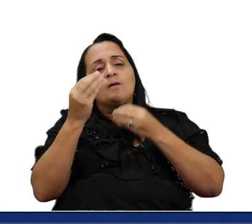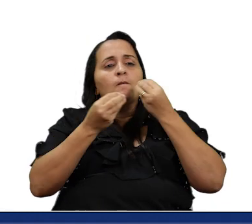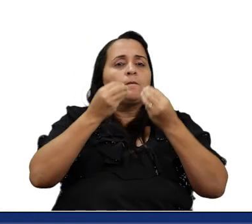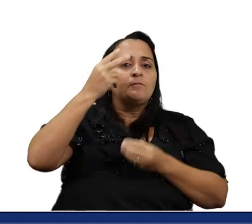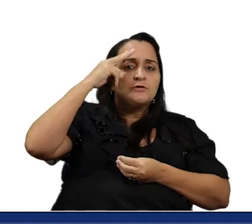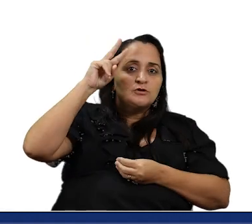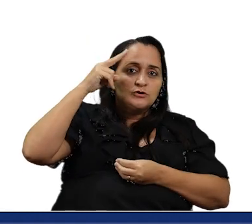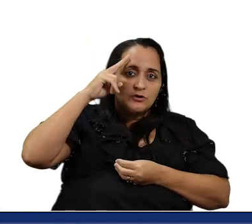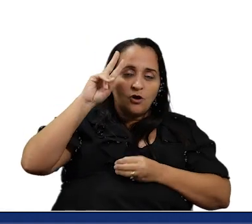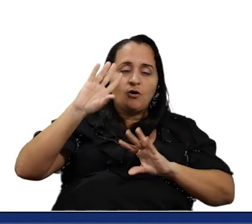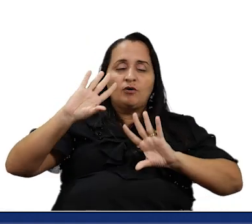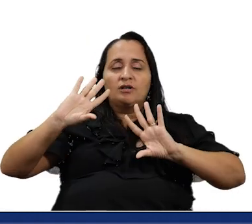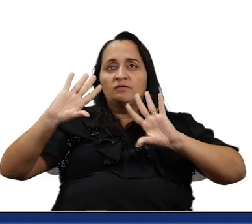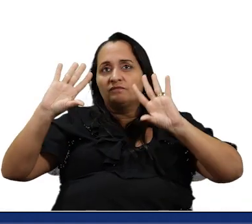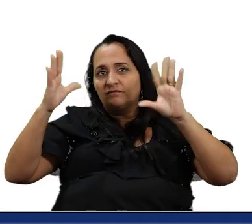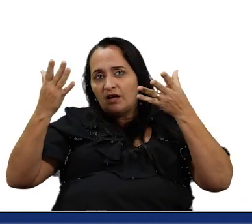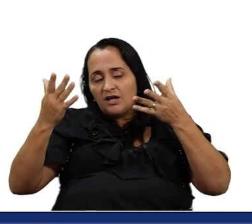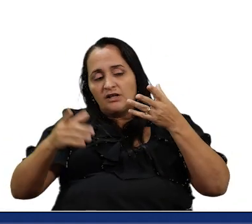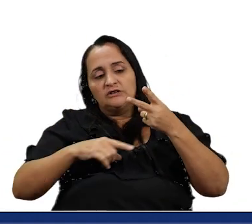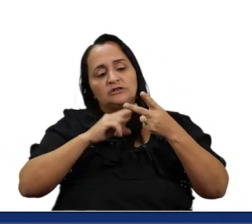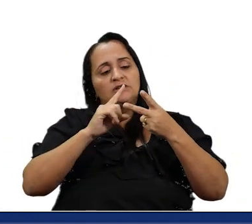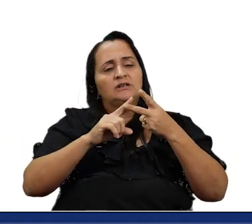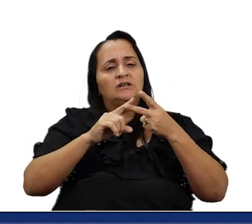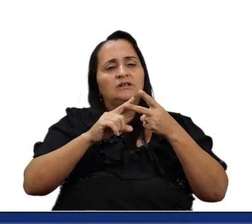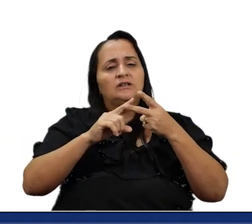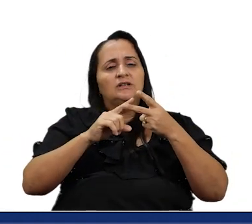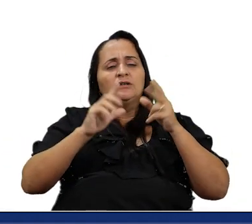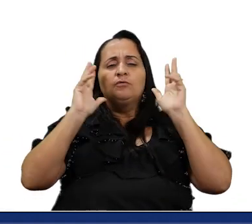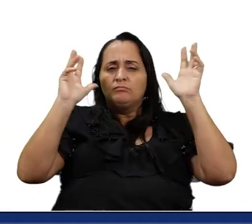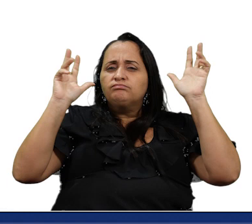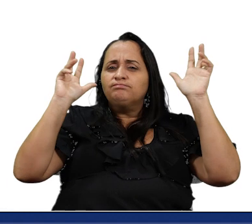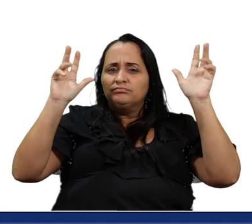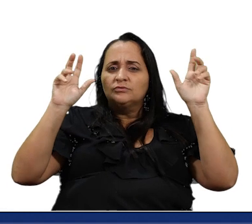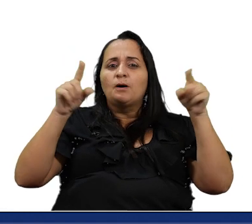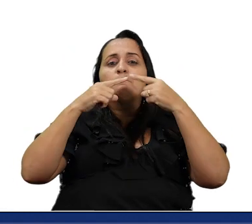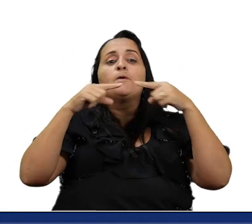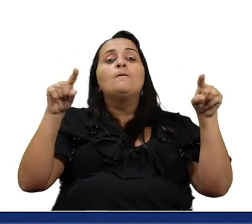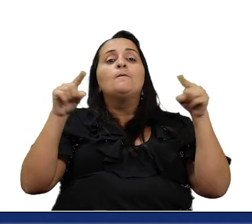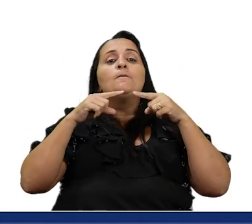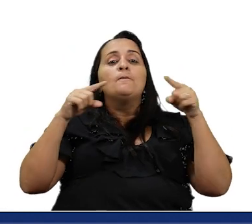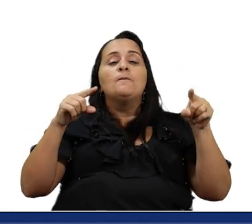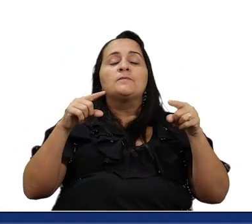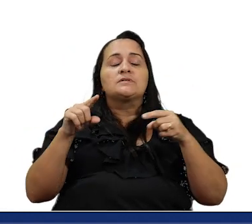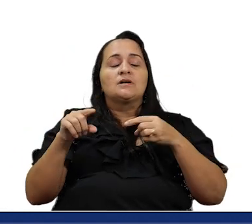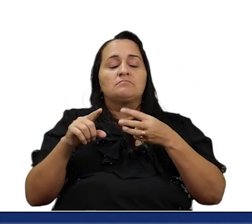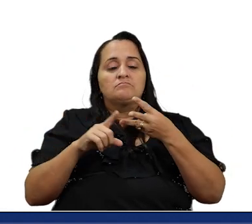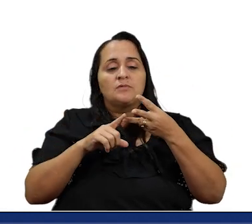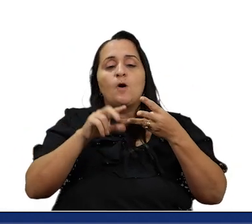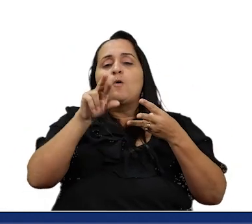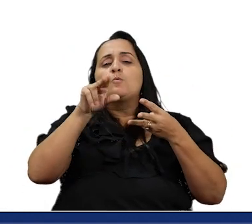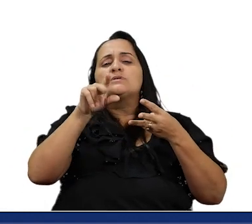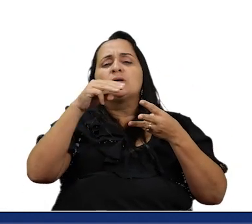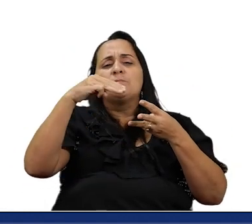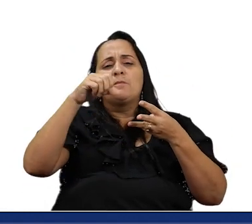trio elétrico e as influências de grandes nomes da folia, como Orlando Tapajós, os irmãos Macedo,